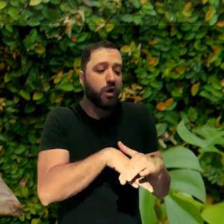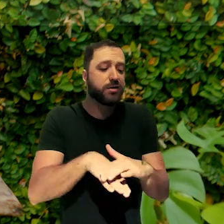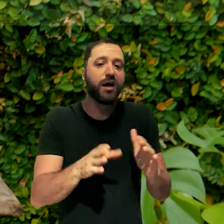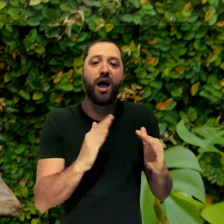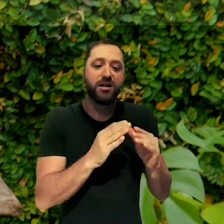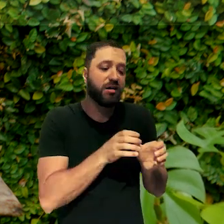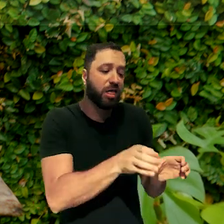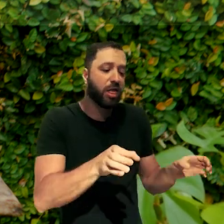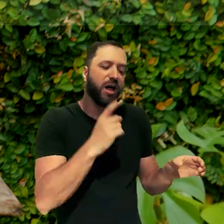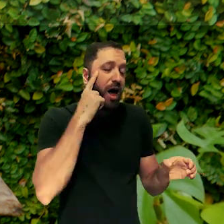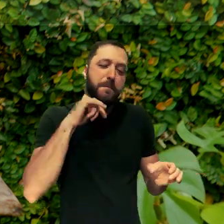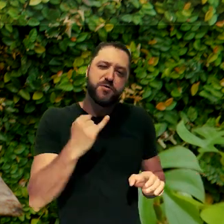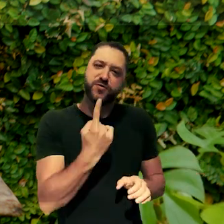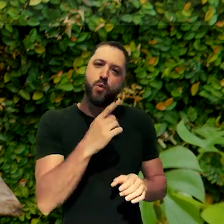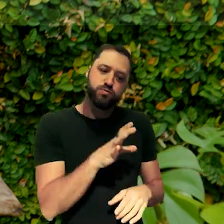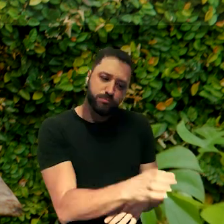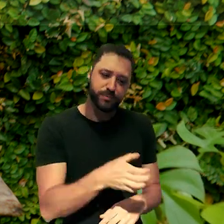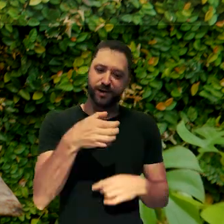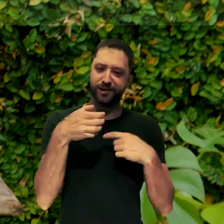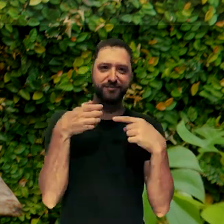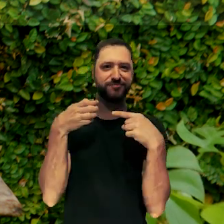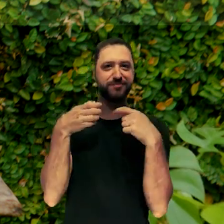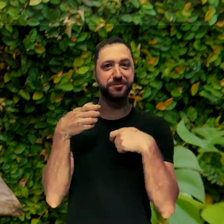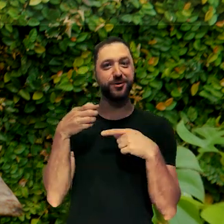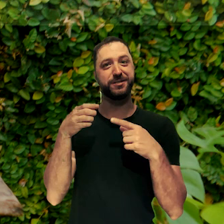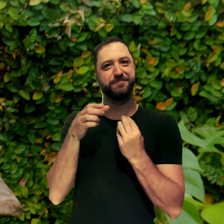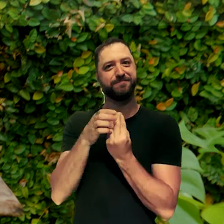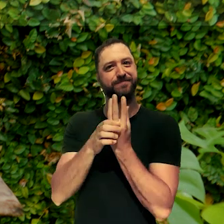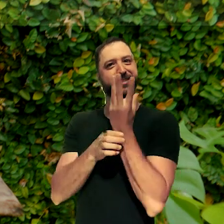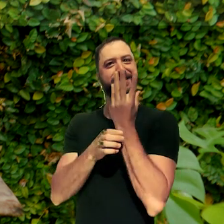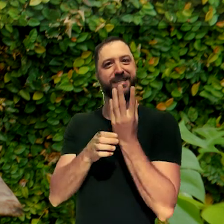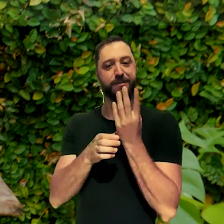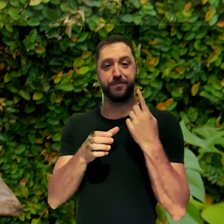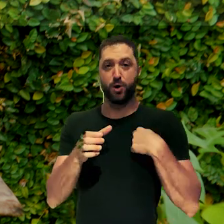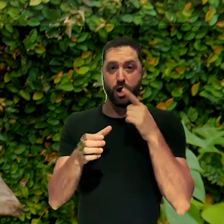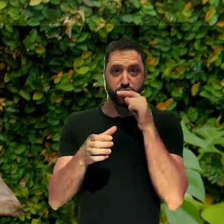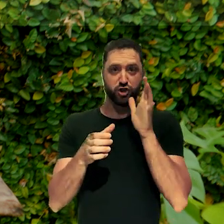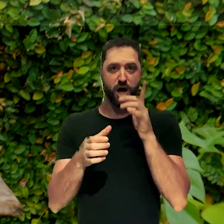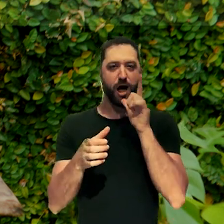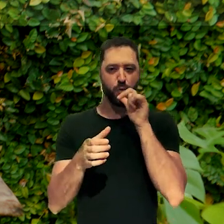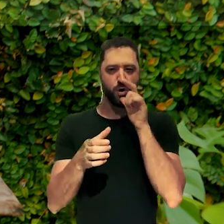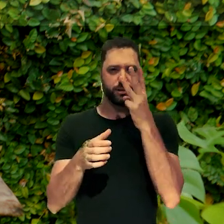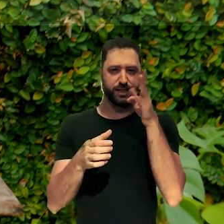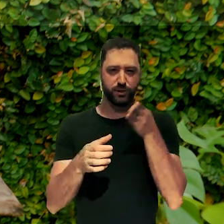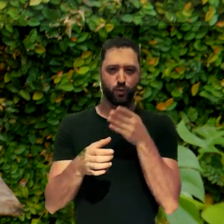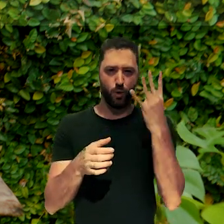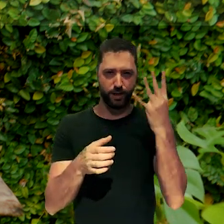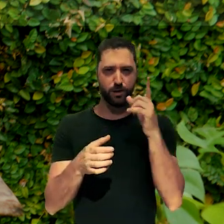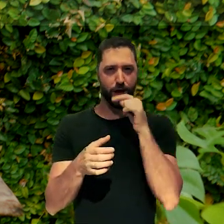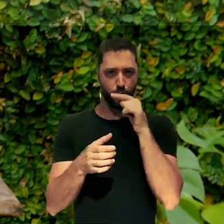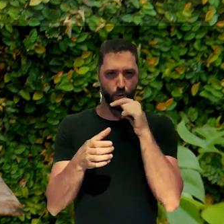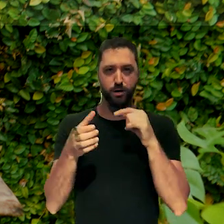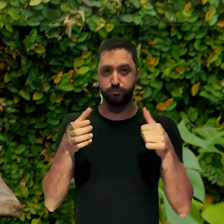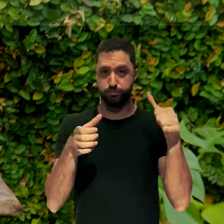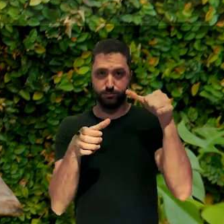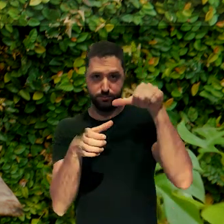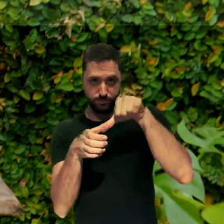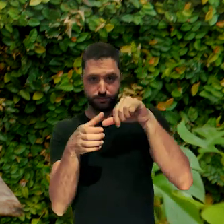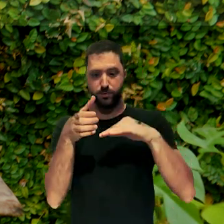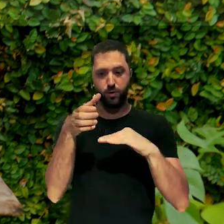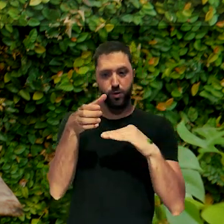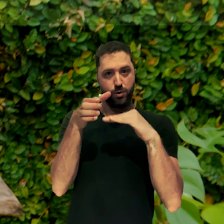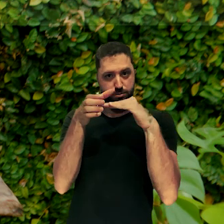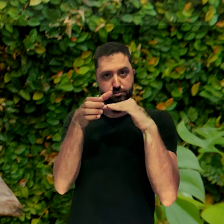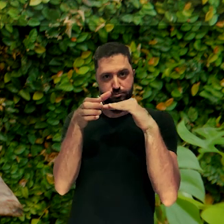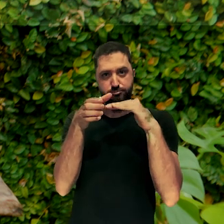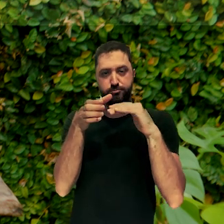monte em casa e às vezes não sabe o que fazer. Então hoje eu trouxe a proposta da gente reutilizar um vidro desse. Pode observar que eu coloquei 3/4 de água já.